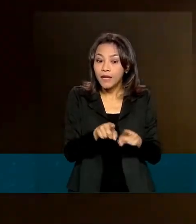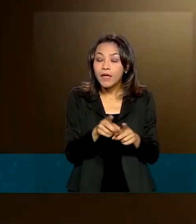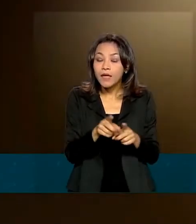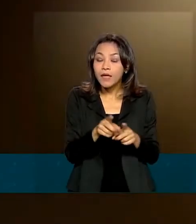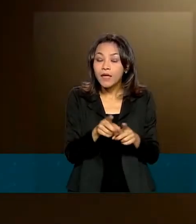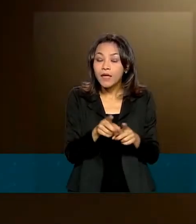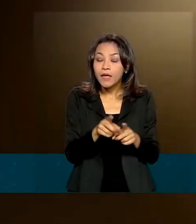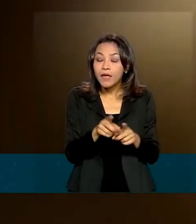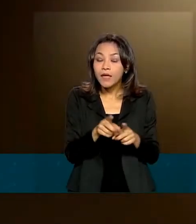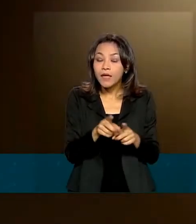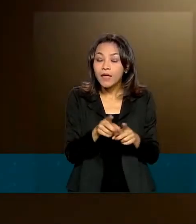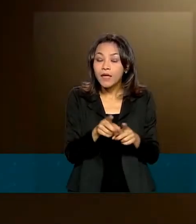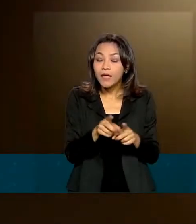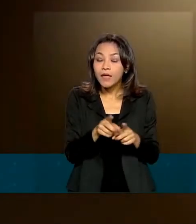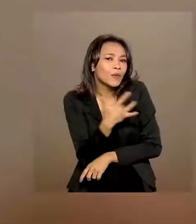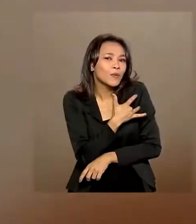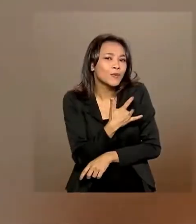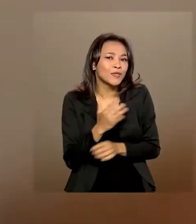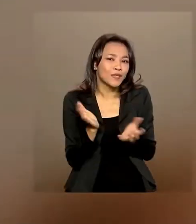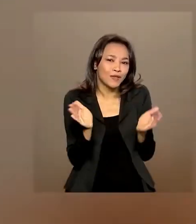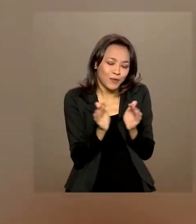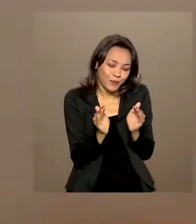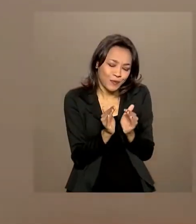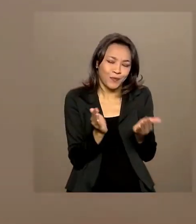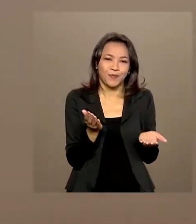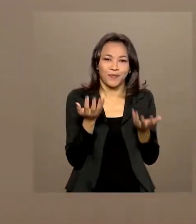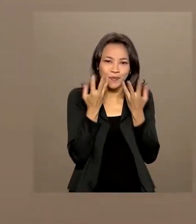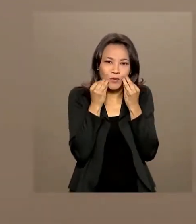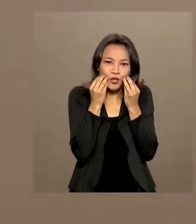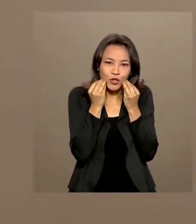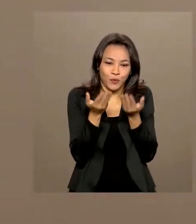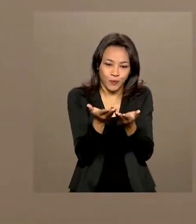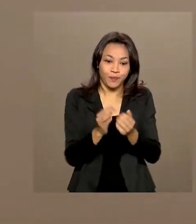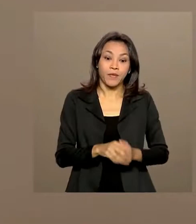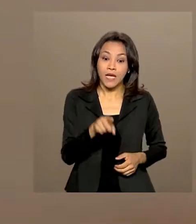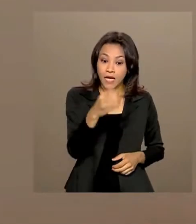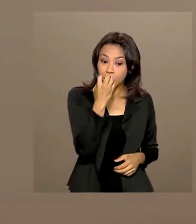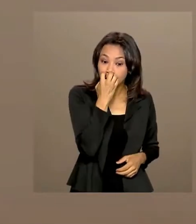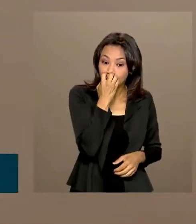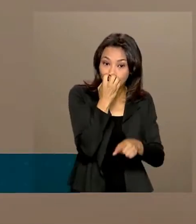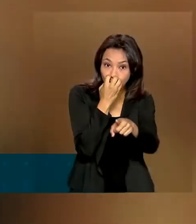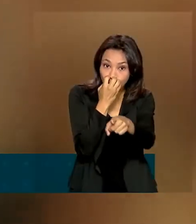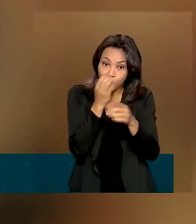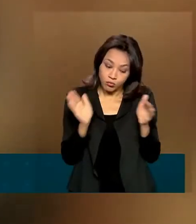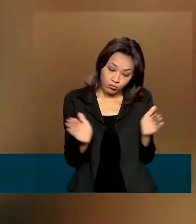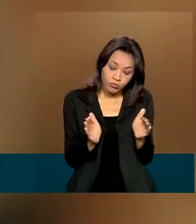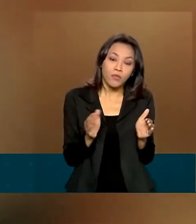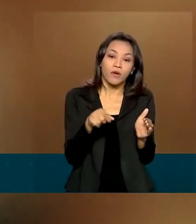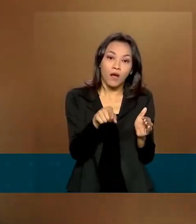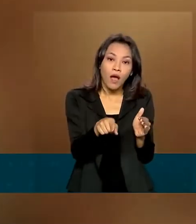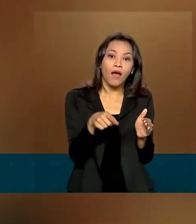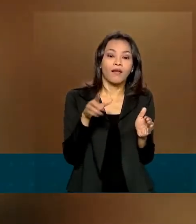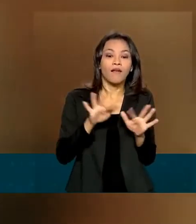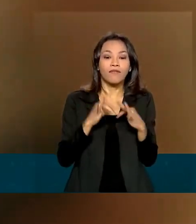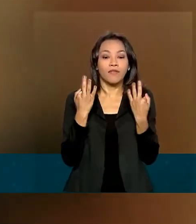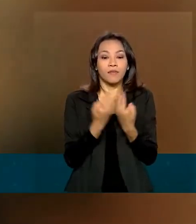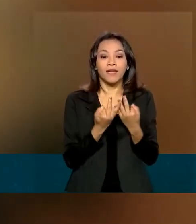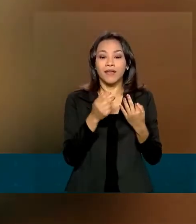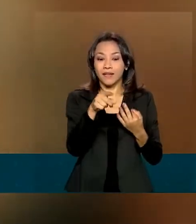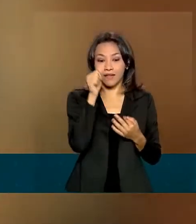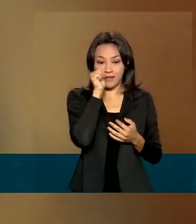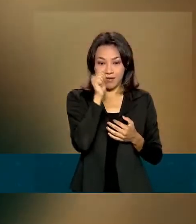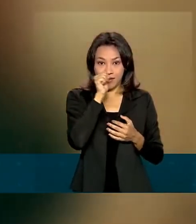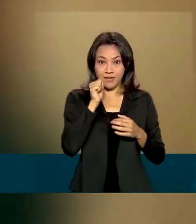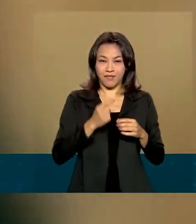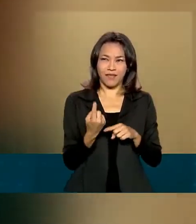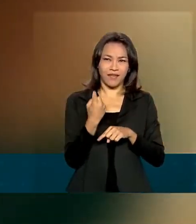emitido pelo Ministério da Agricultura. Mike é um cãozinho de porte médio e faz parte da família da Alice